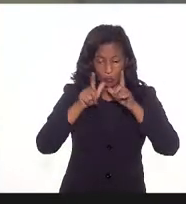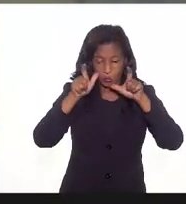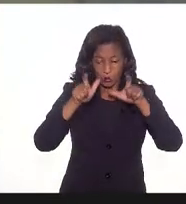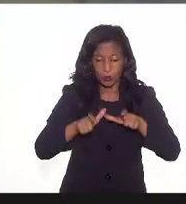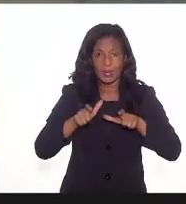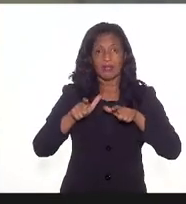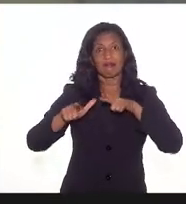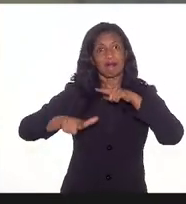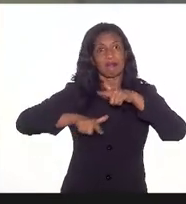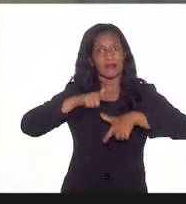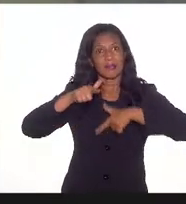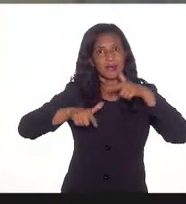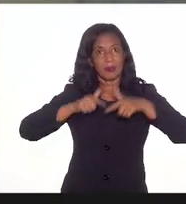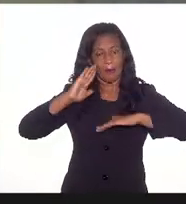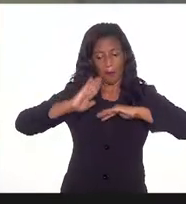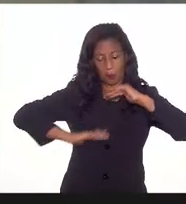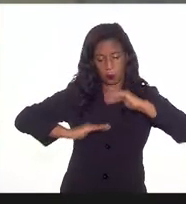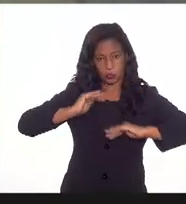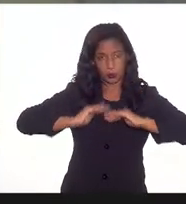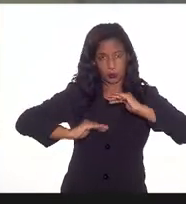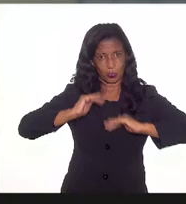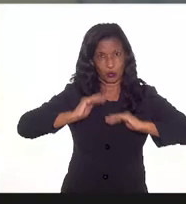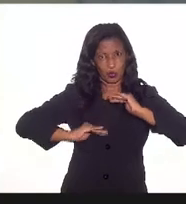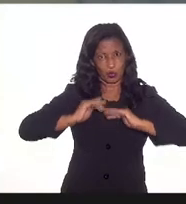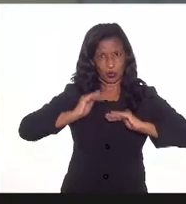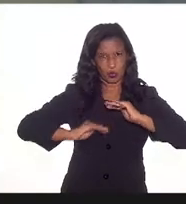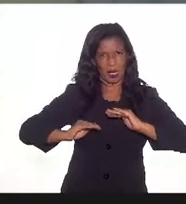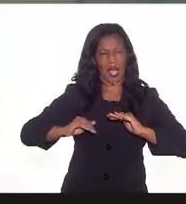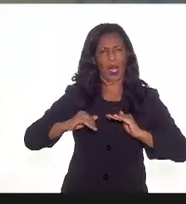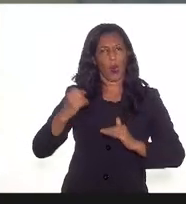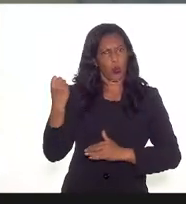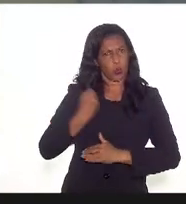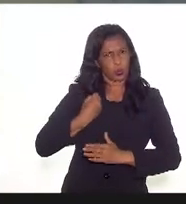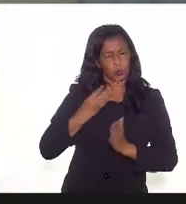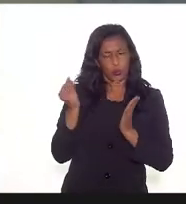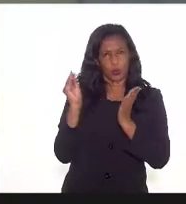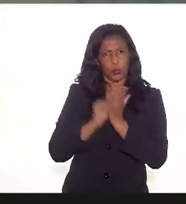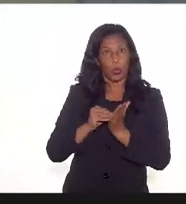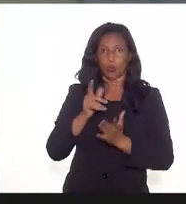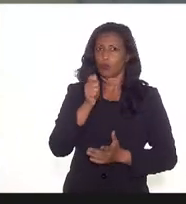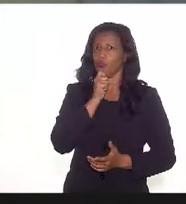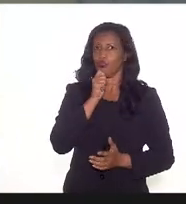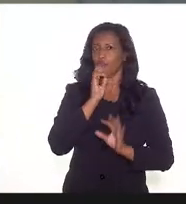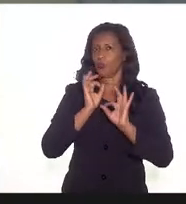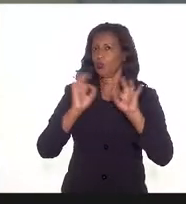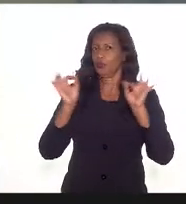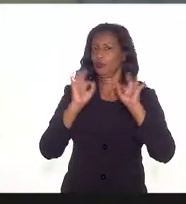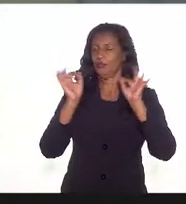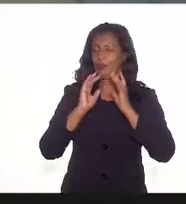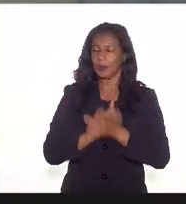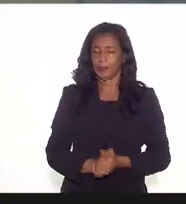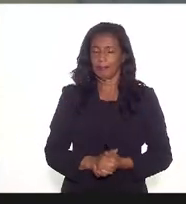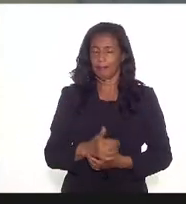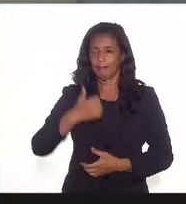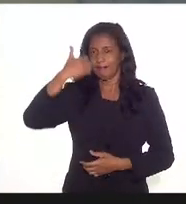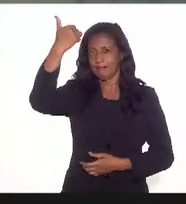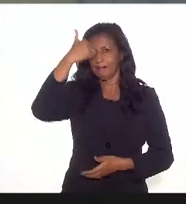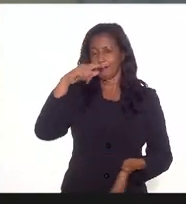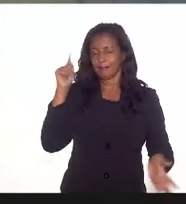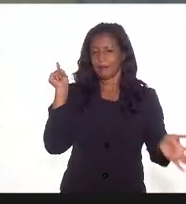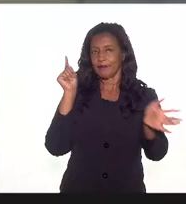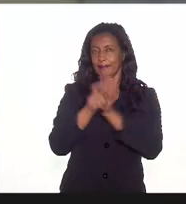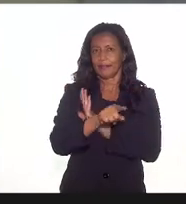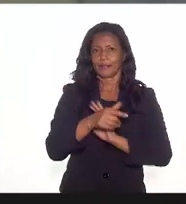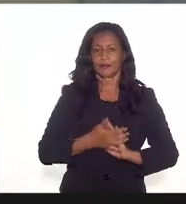perene de funcionários com matrícula, etc., etc. Então, a primeira pergunta que eu faço à Vossa